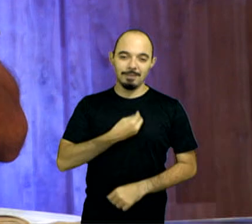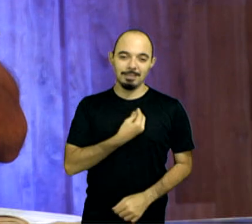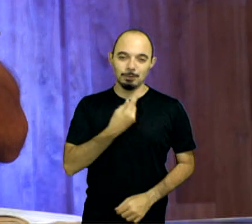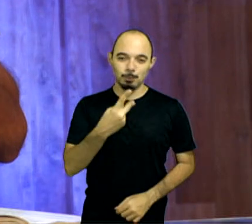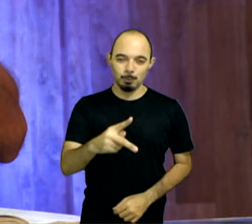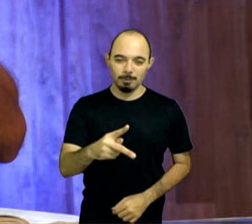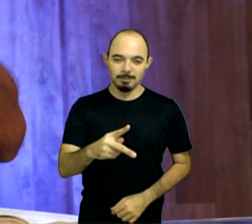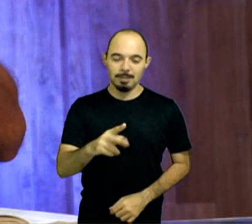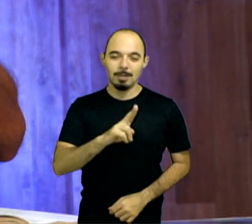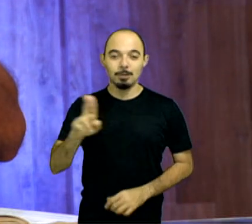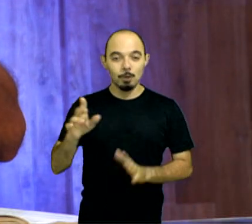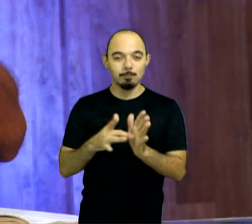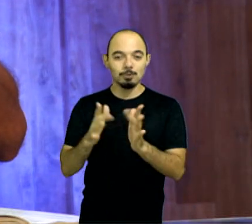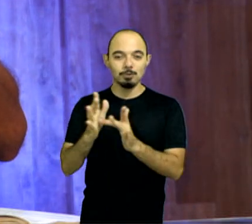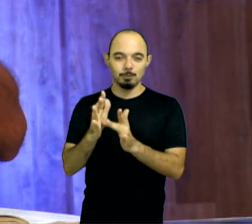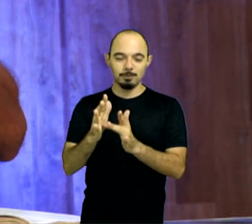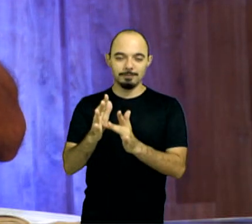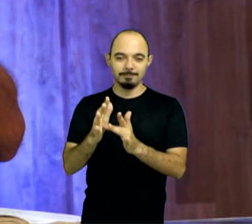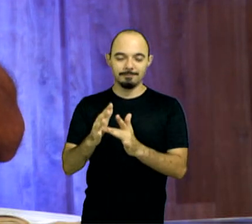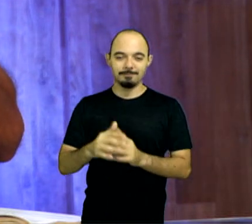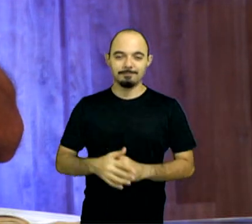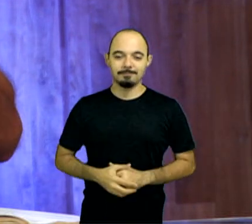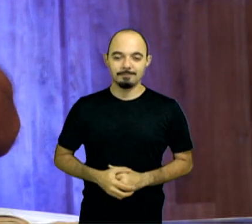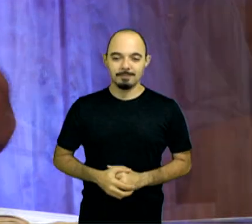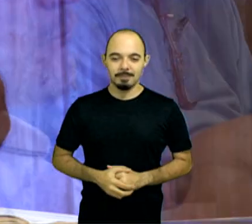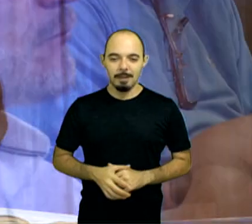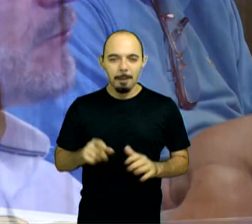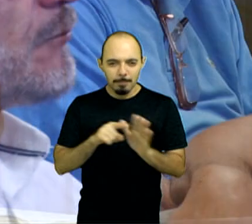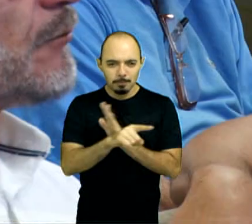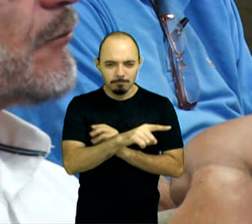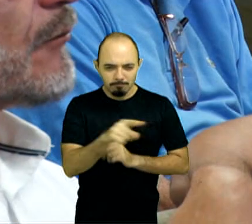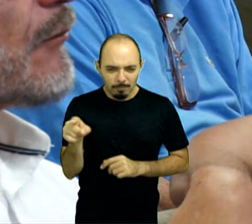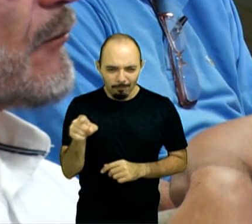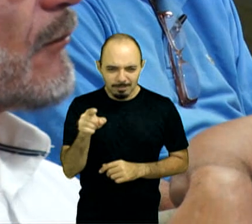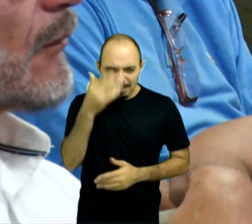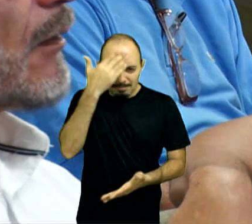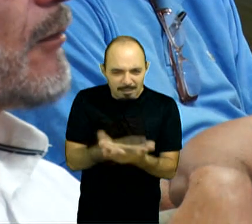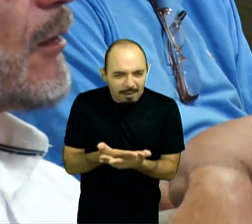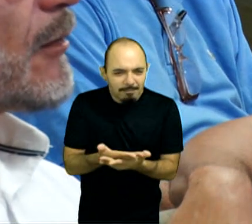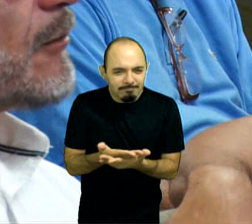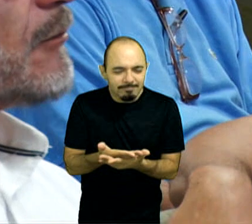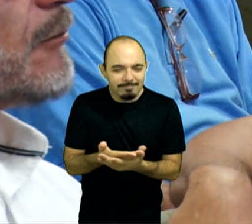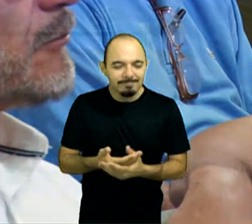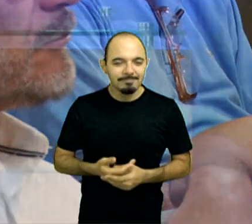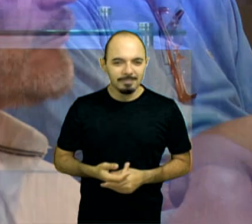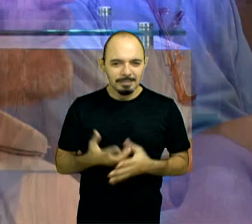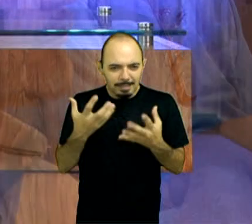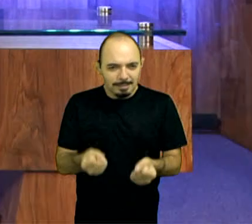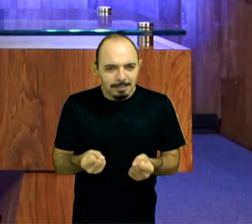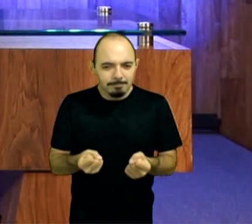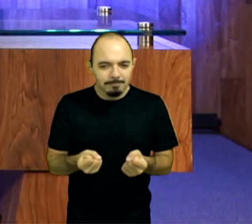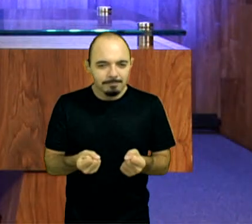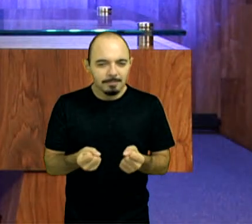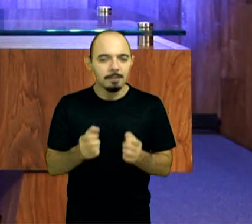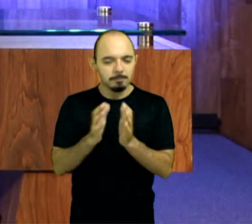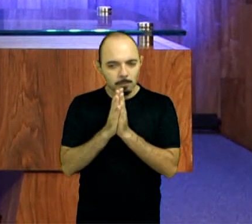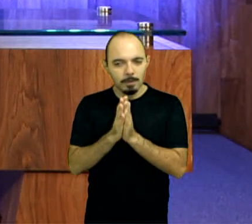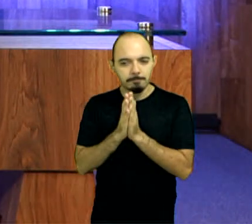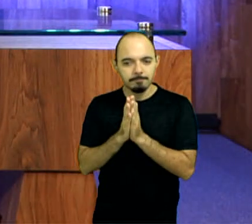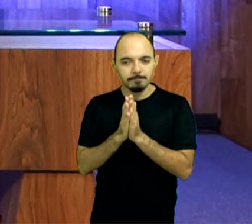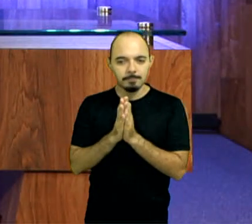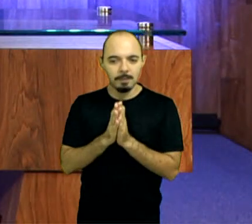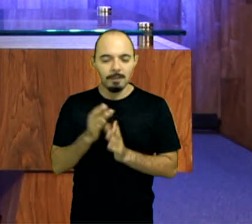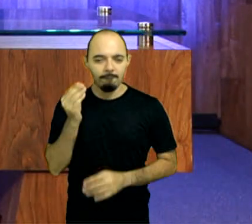de Jesus. Você crê nisso? Você recebe essa palavra? Por favor, uma fraqueza não dominada